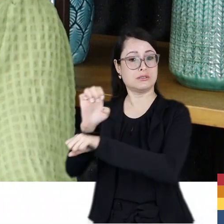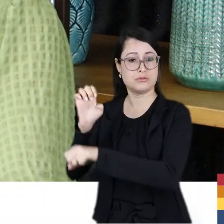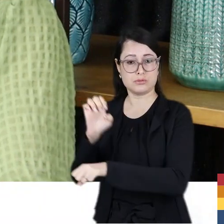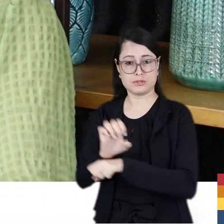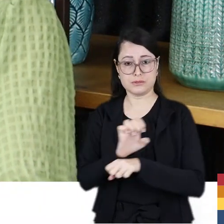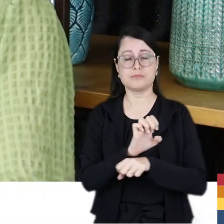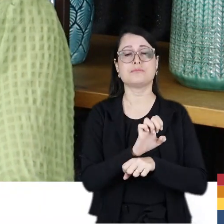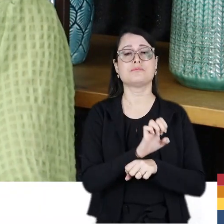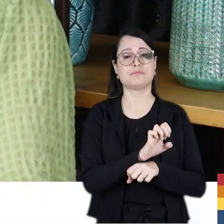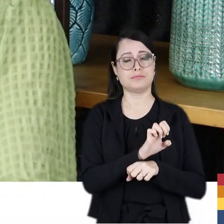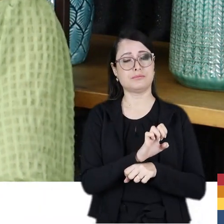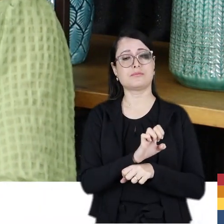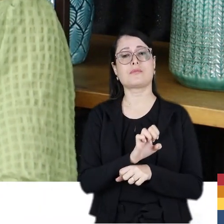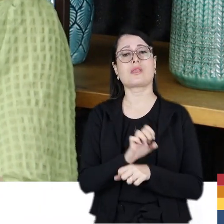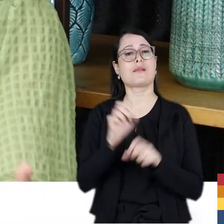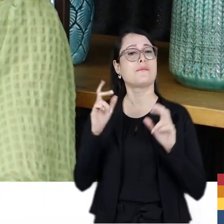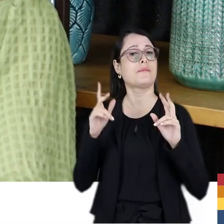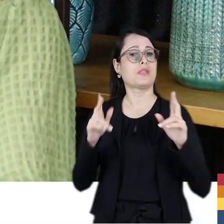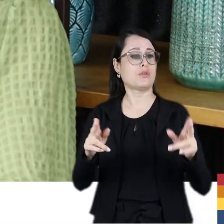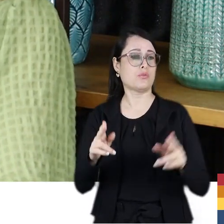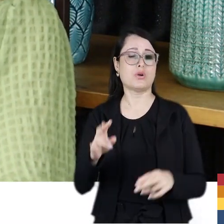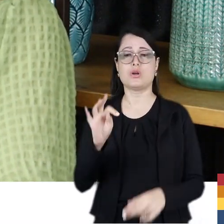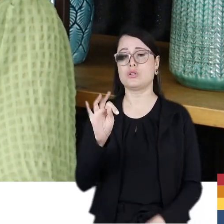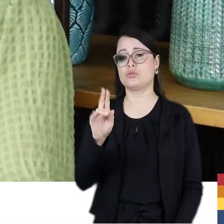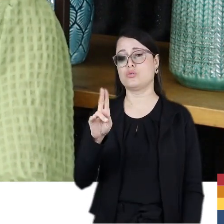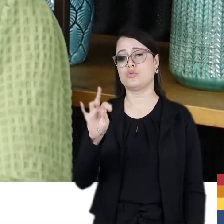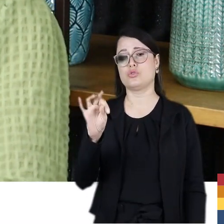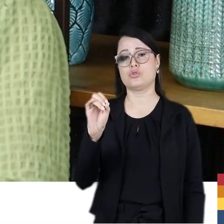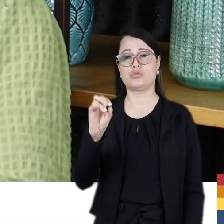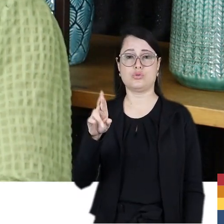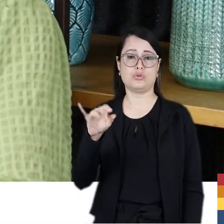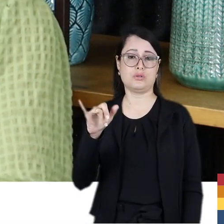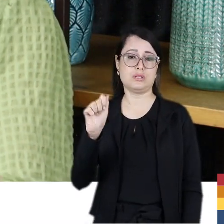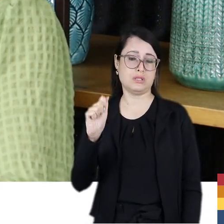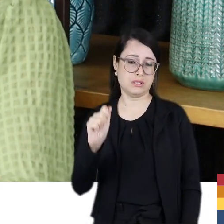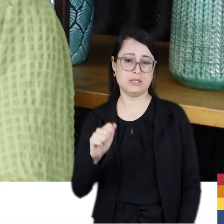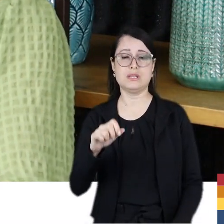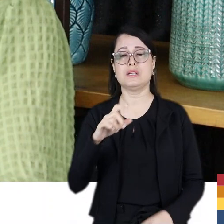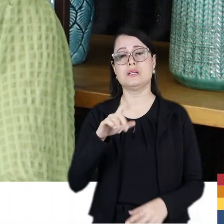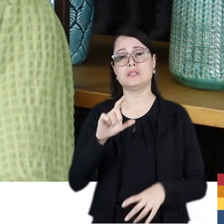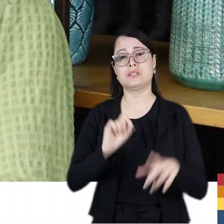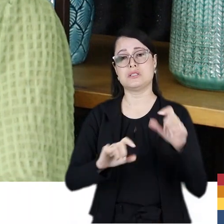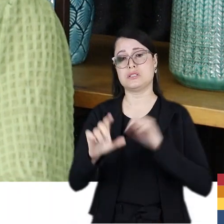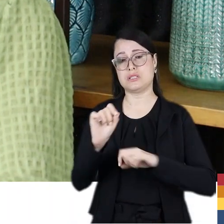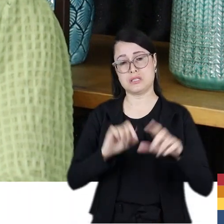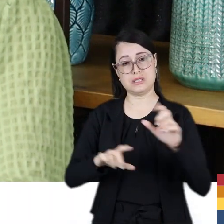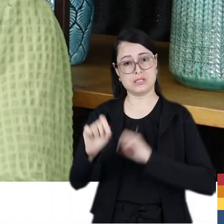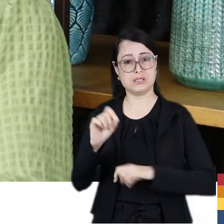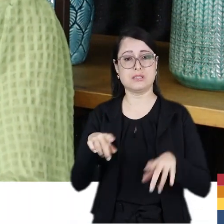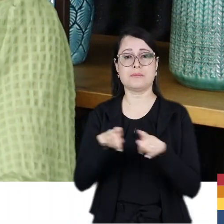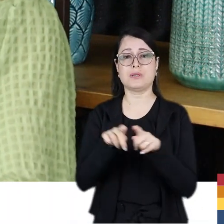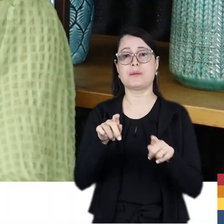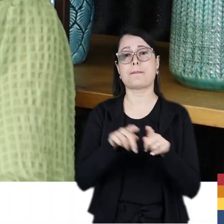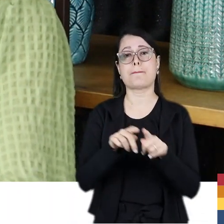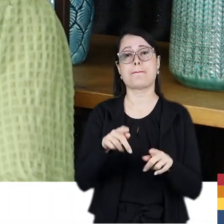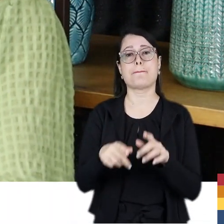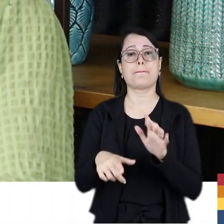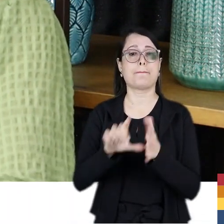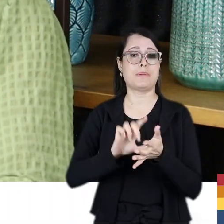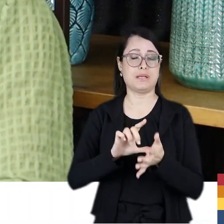própria tutoria, o próprio componente curricular de eletiva, né? Os pré-itinerários formativos, que são